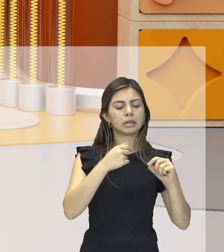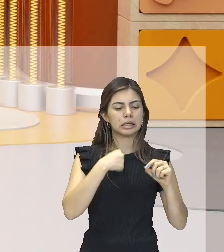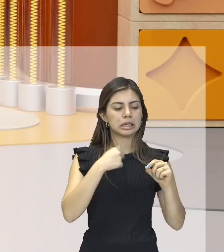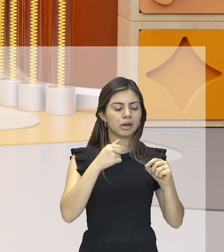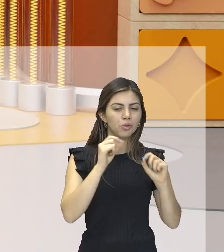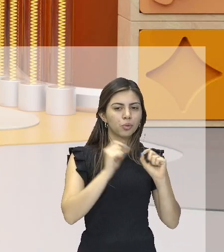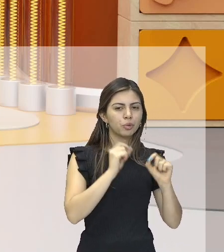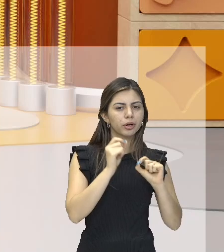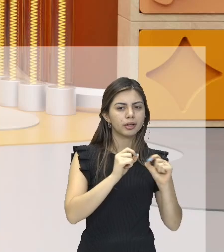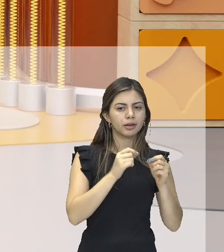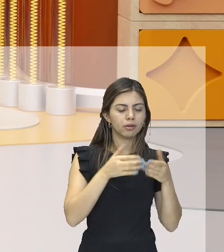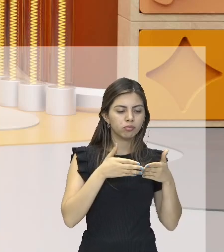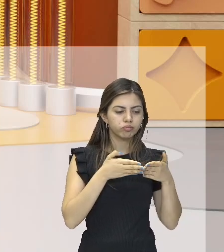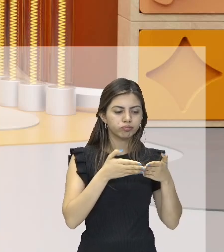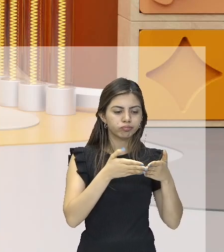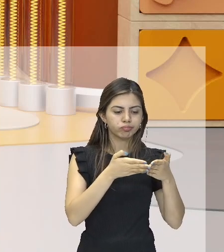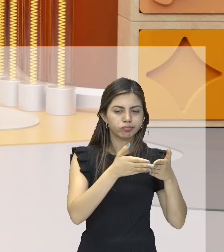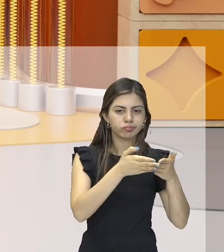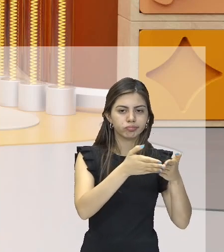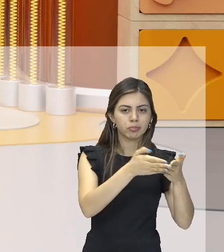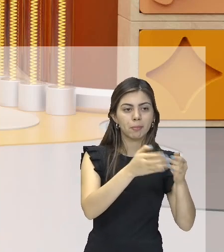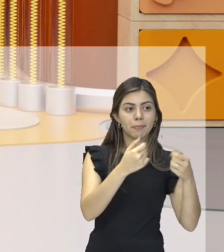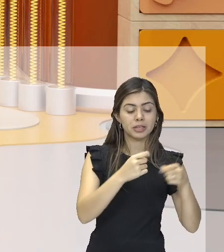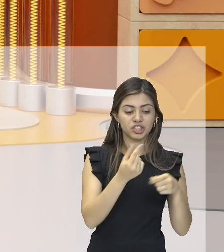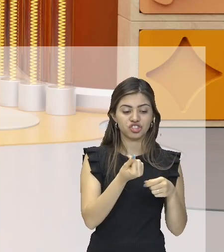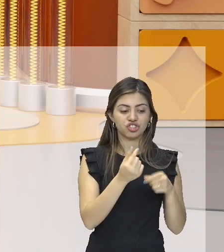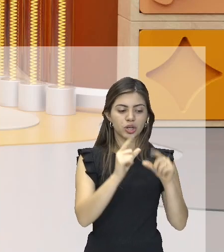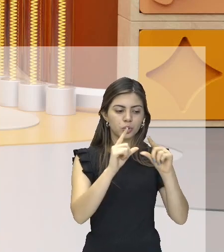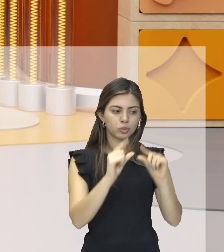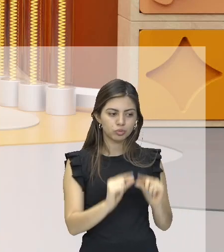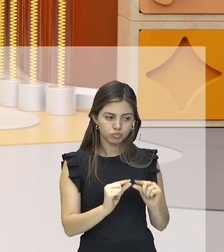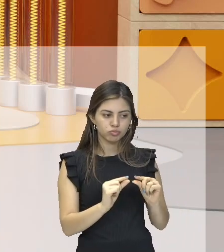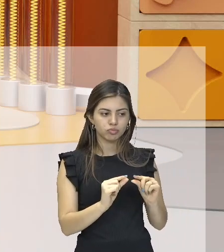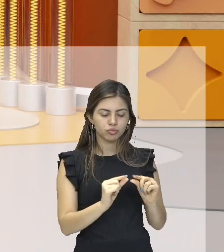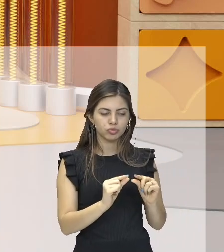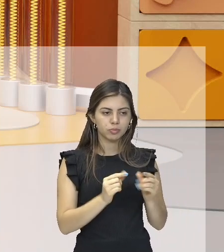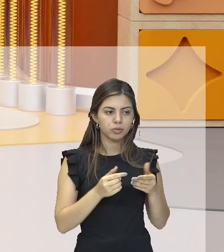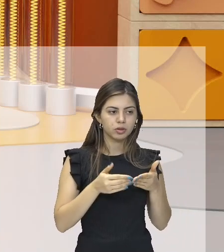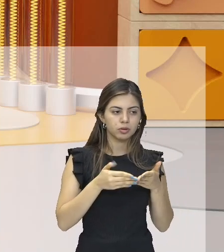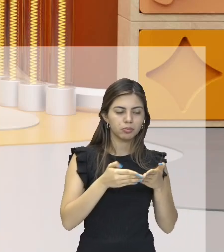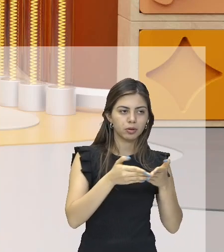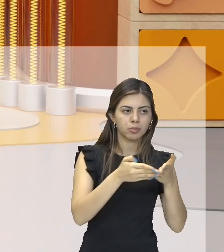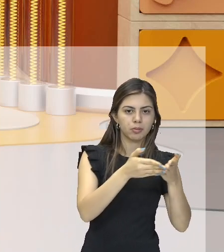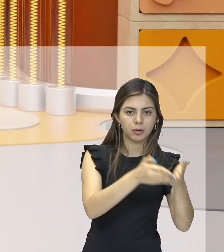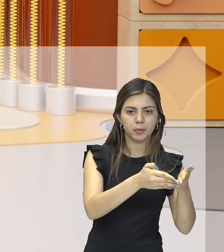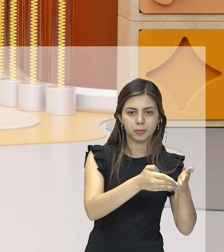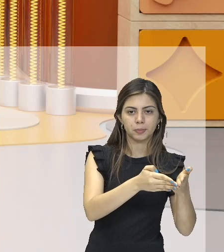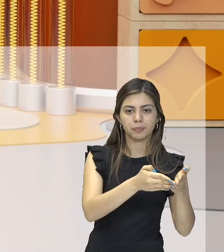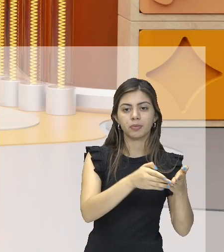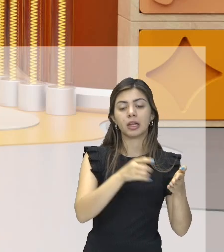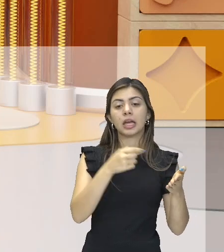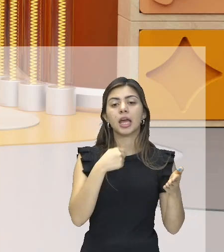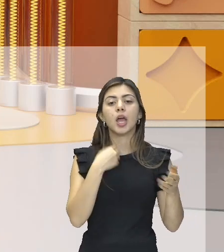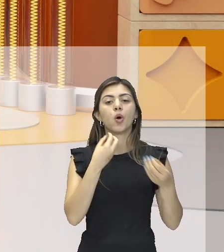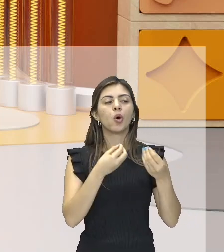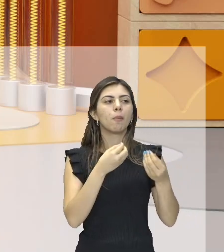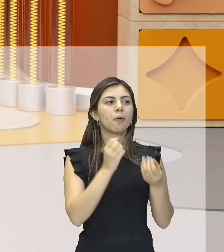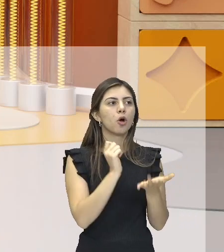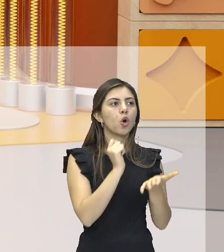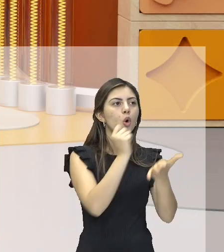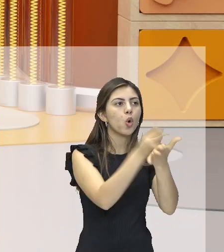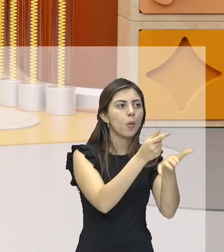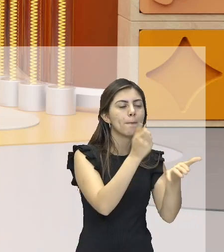diminuir as importações, eu preciso gastar menos, né? Diminuir importação quer dizer que eu vou comprar